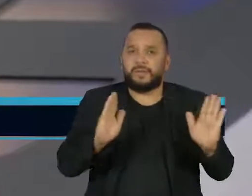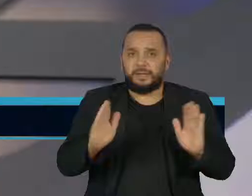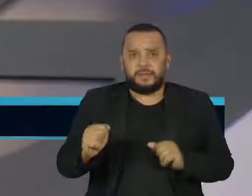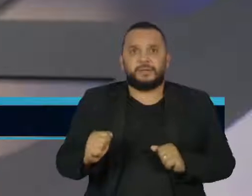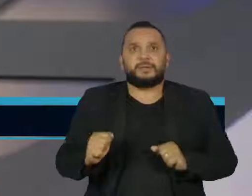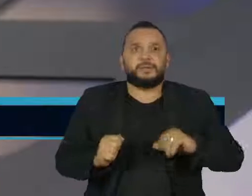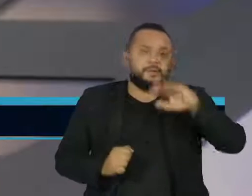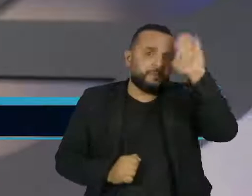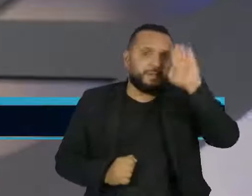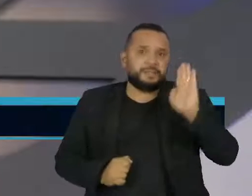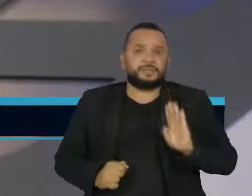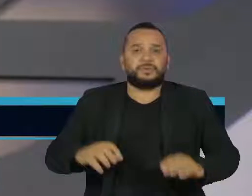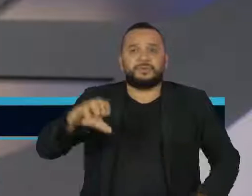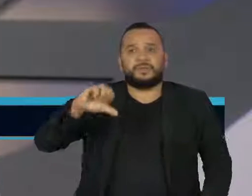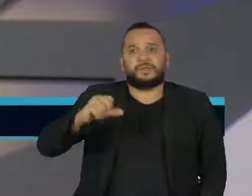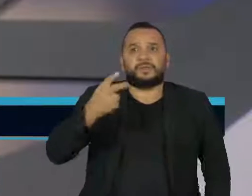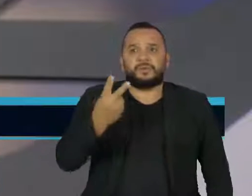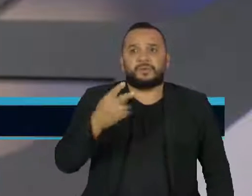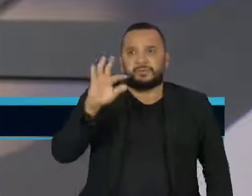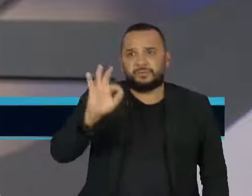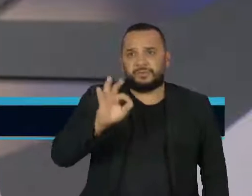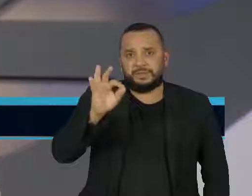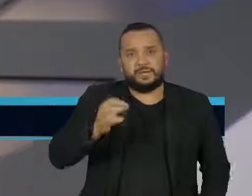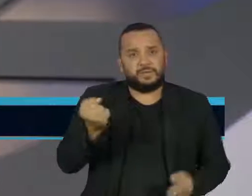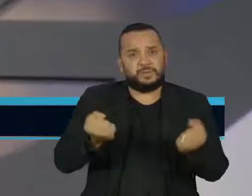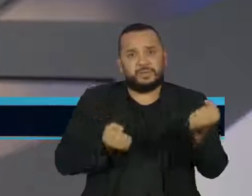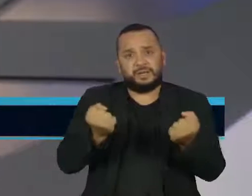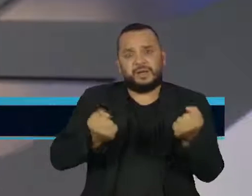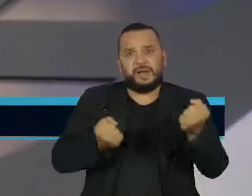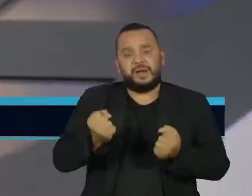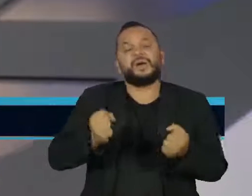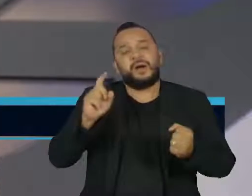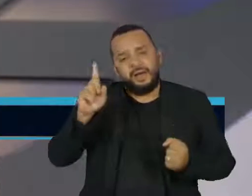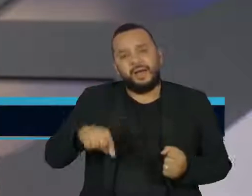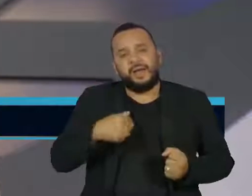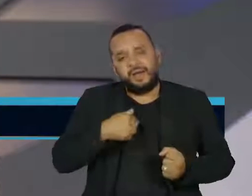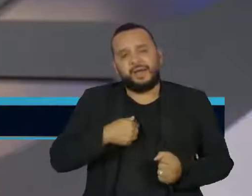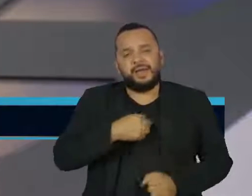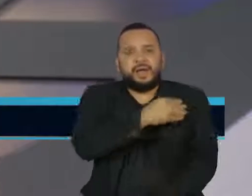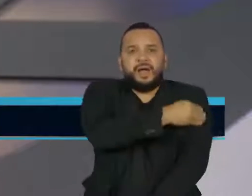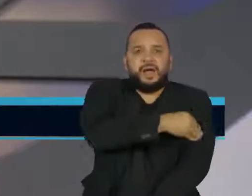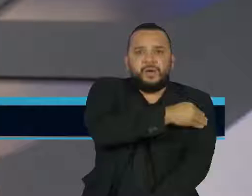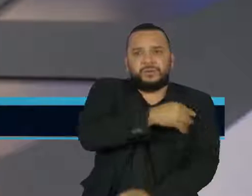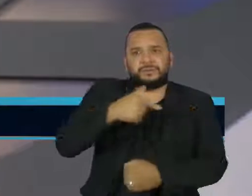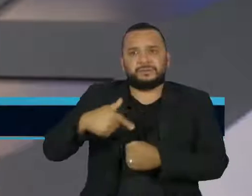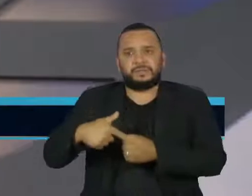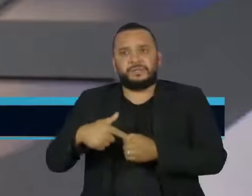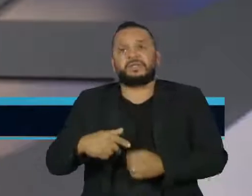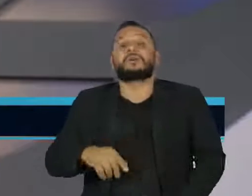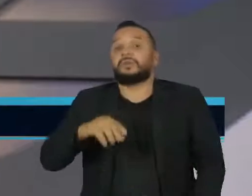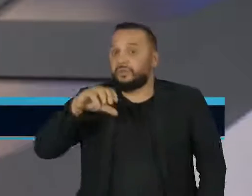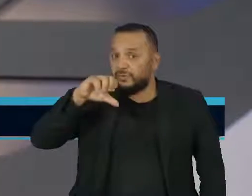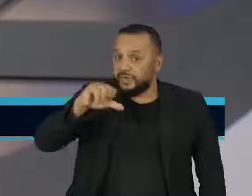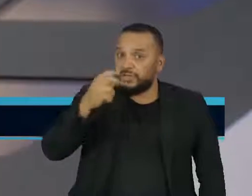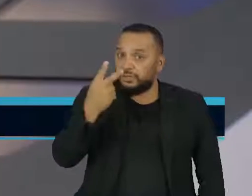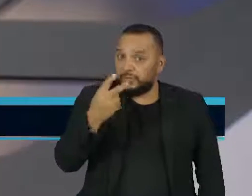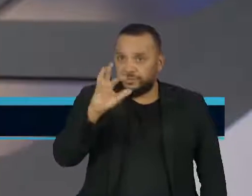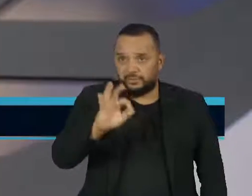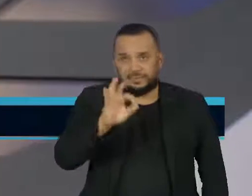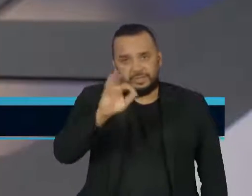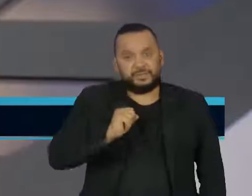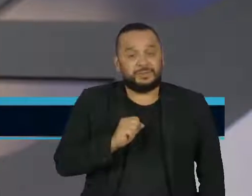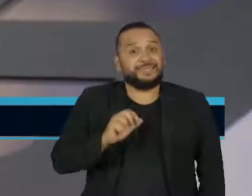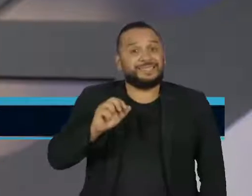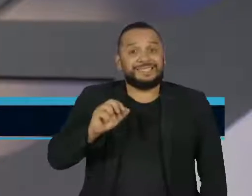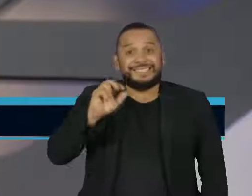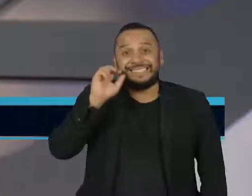tem no Brasil 92% dos veículos flex. Então, imaginem, 92%. Se você